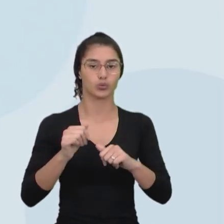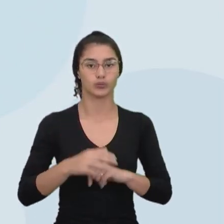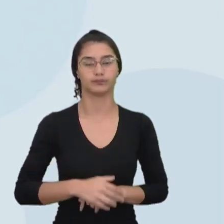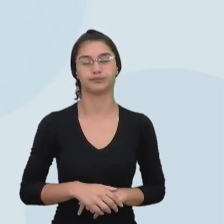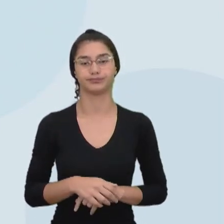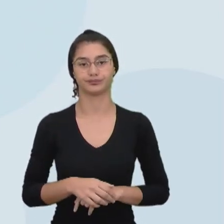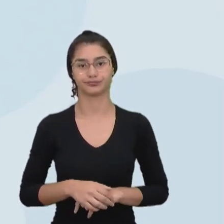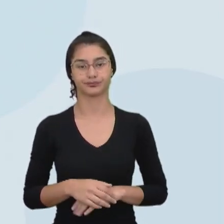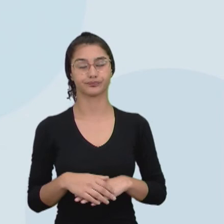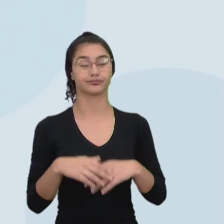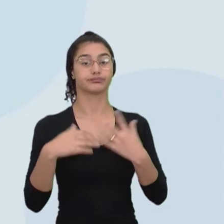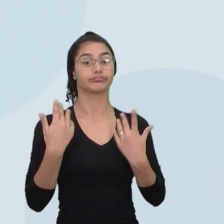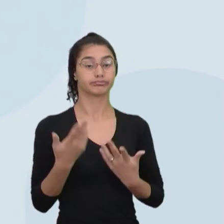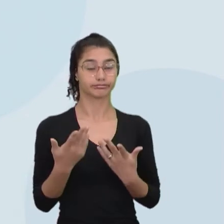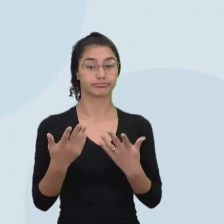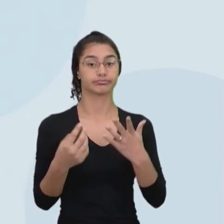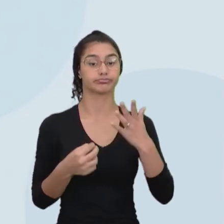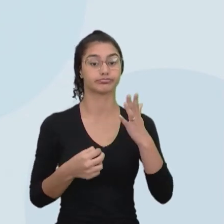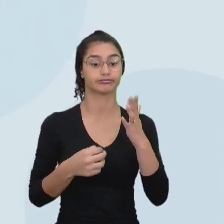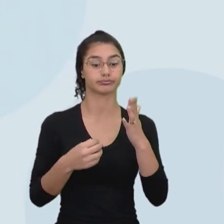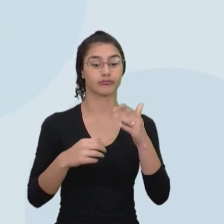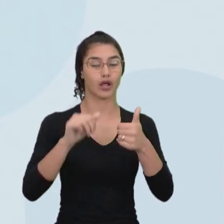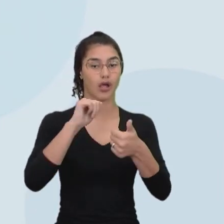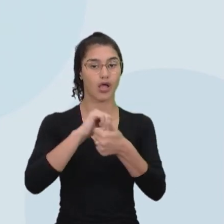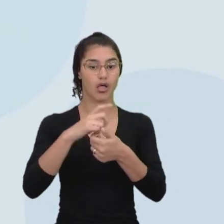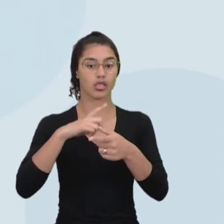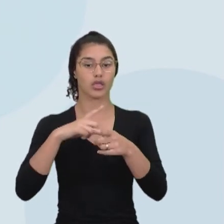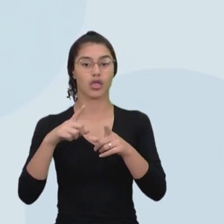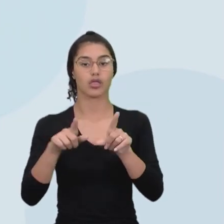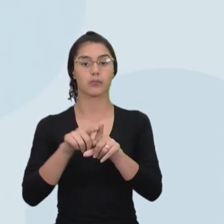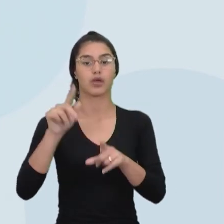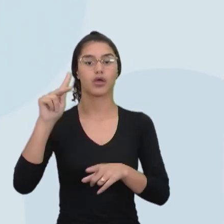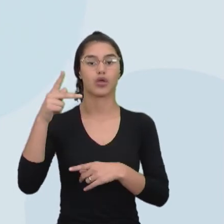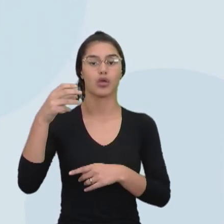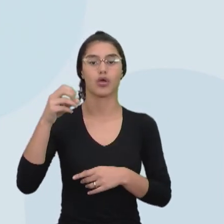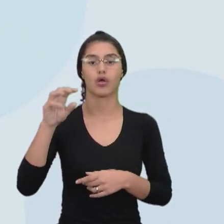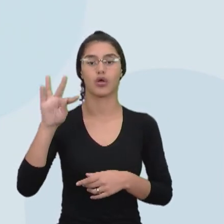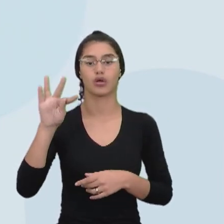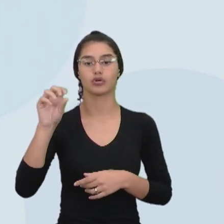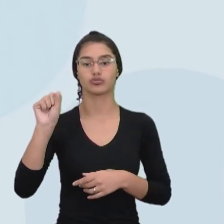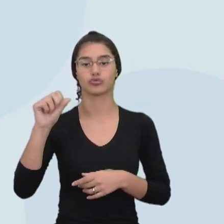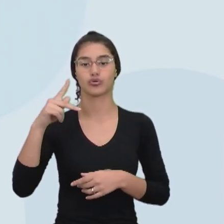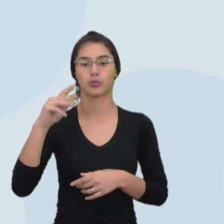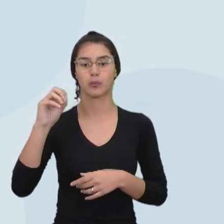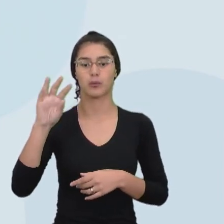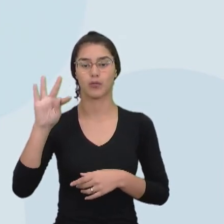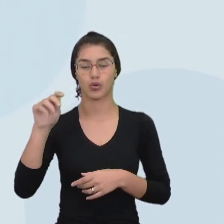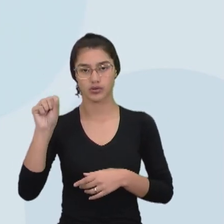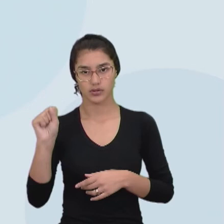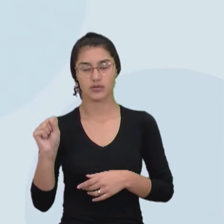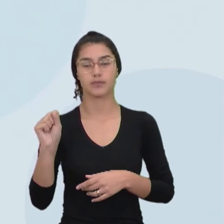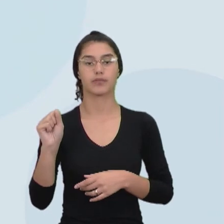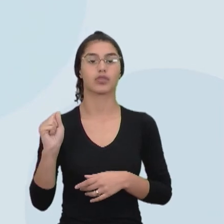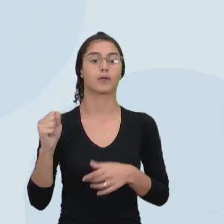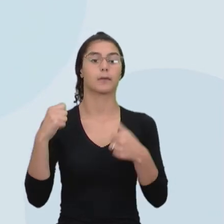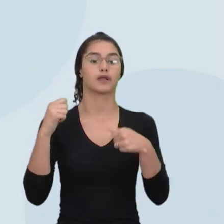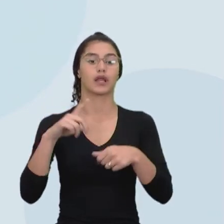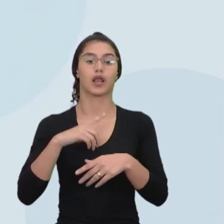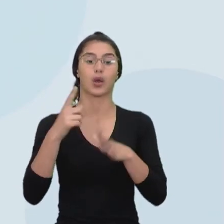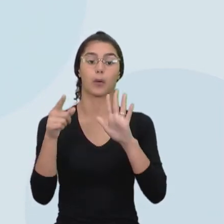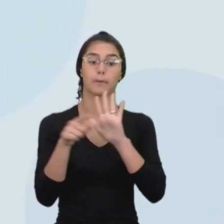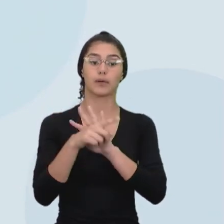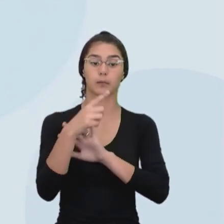né? Então, a qualificação aí de um hotspot de biodiversidade deve possuir pelo